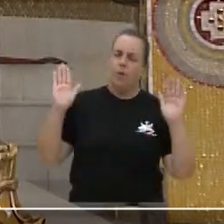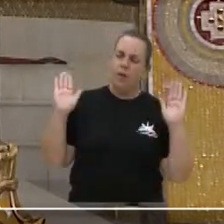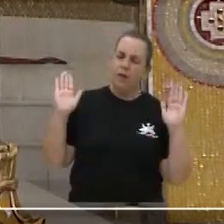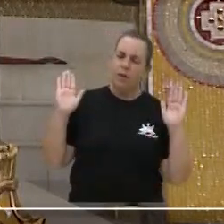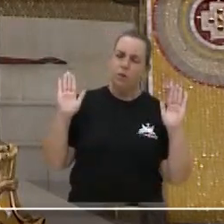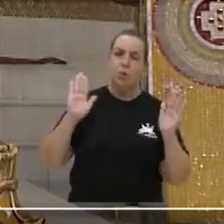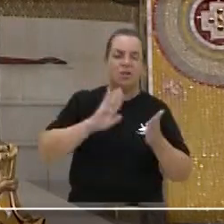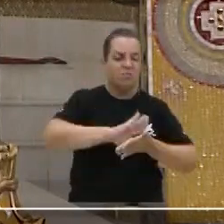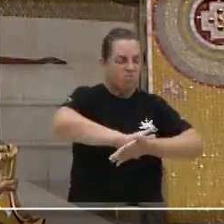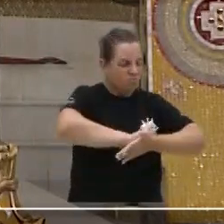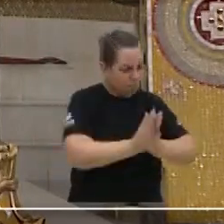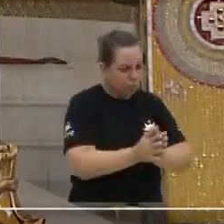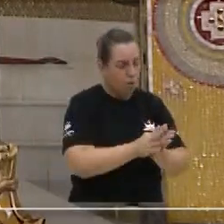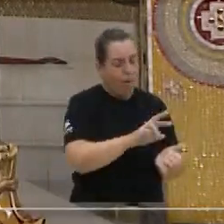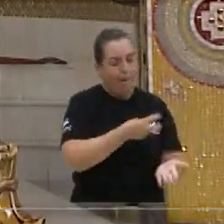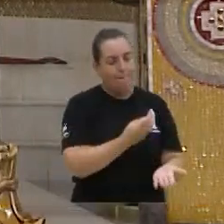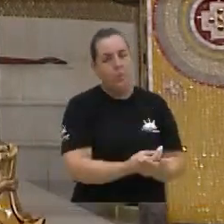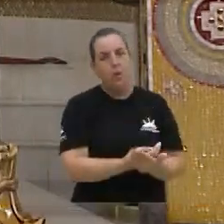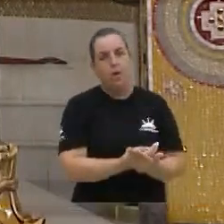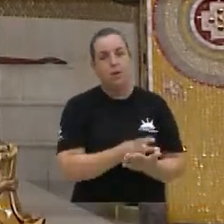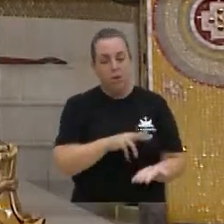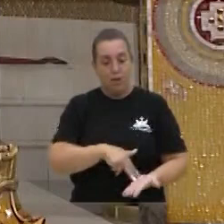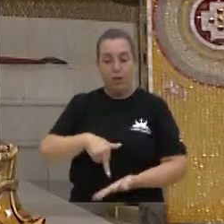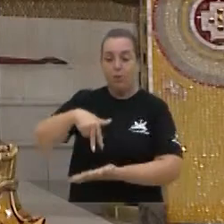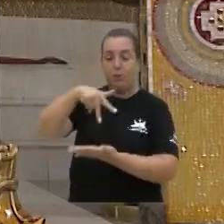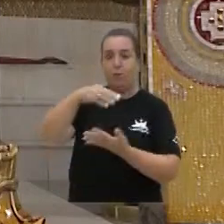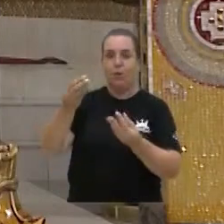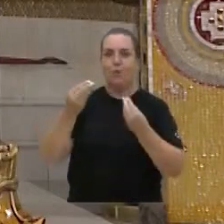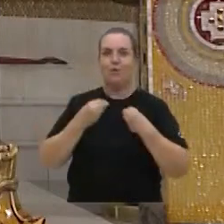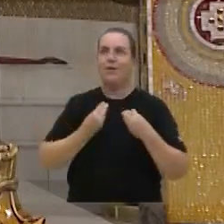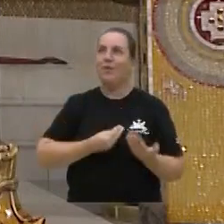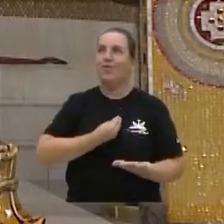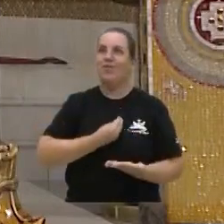morte, ressurgindo, deu-nos a vida.